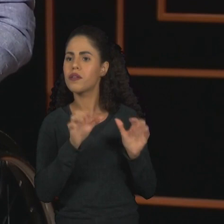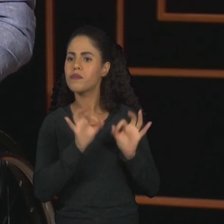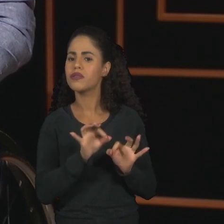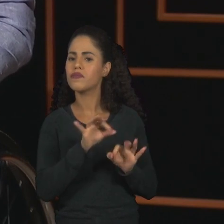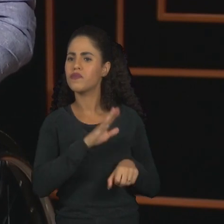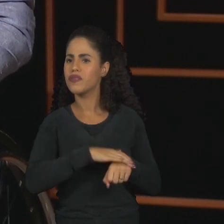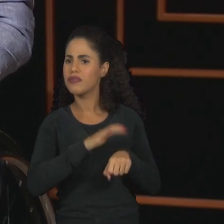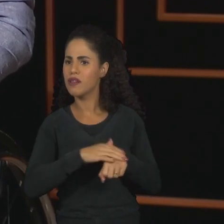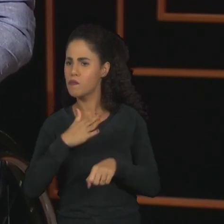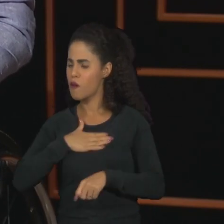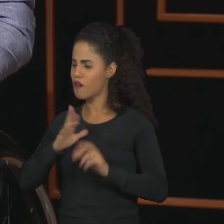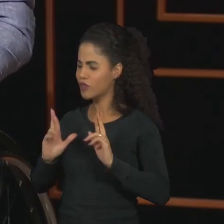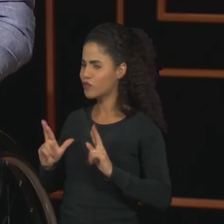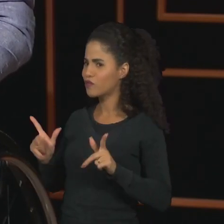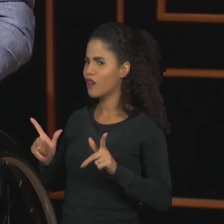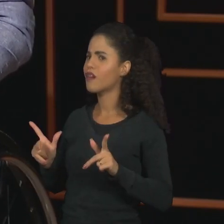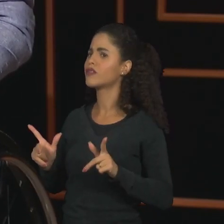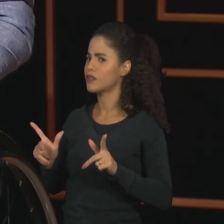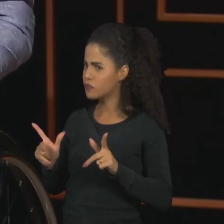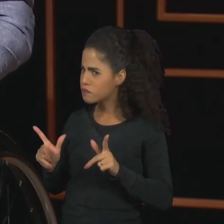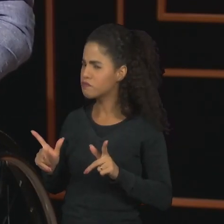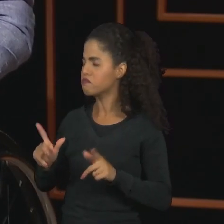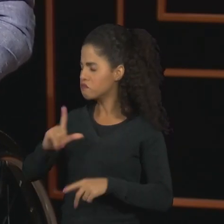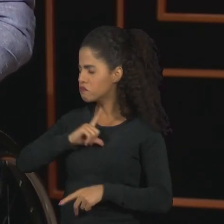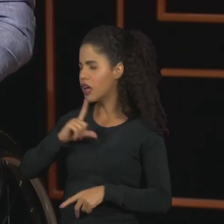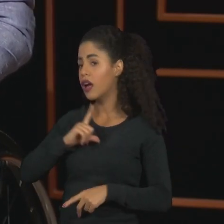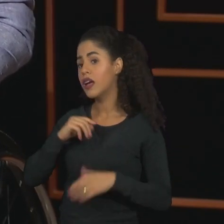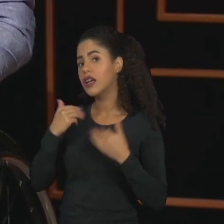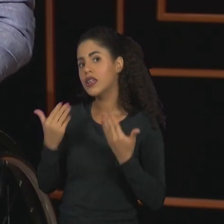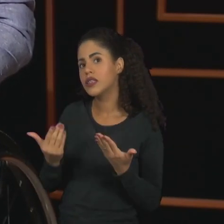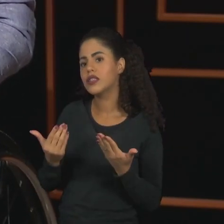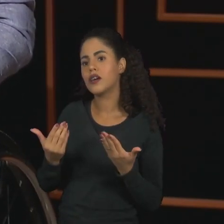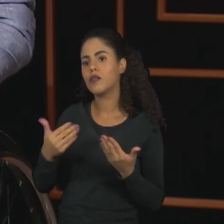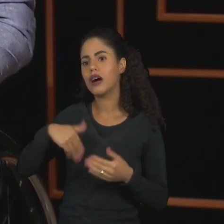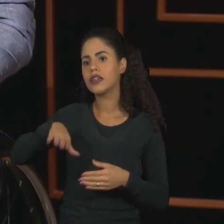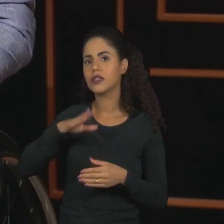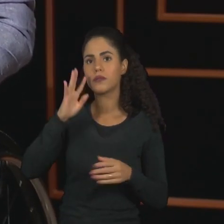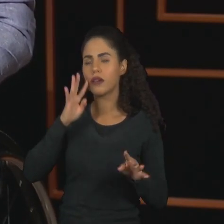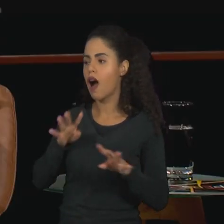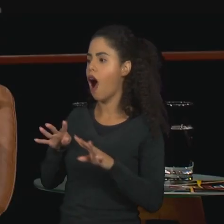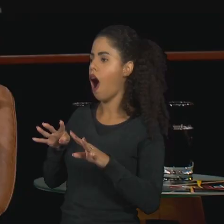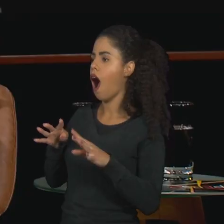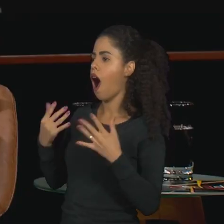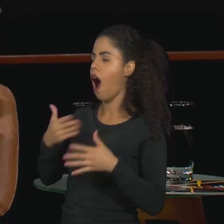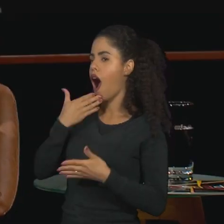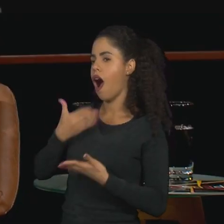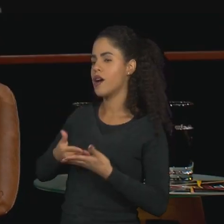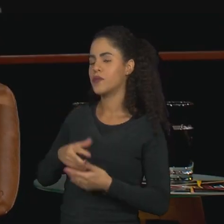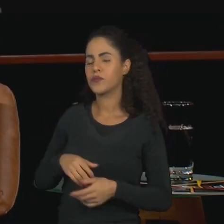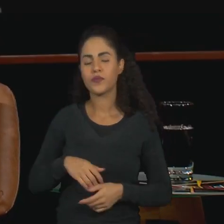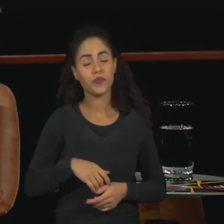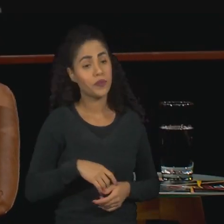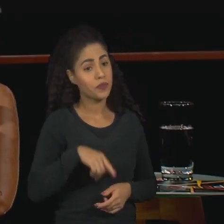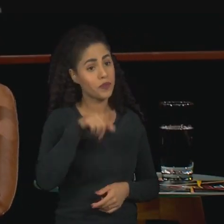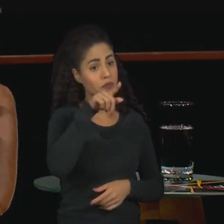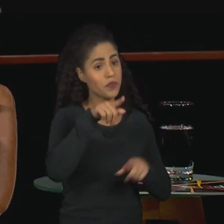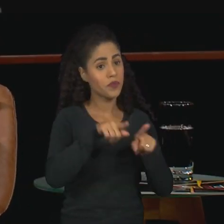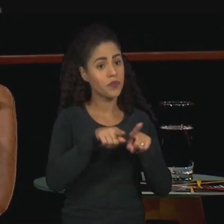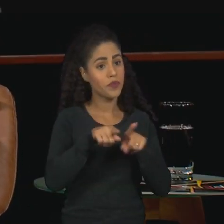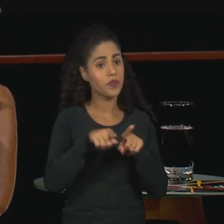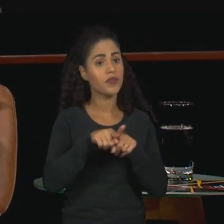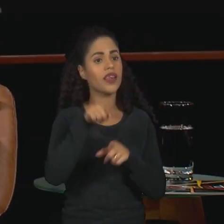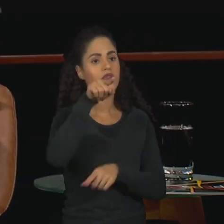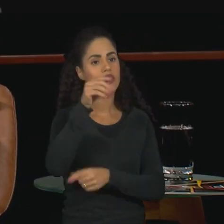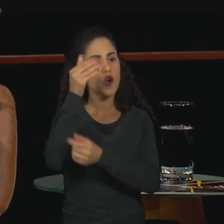realística, né? Que, de uma certa forma, a burguesia adora. Agora, um dos seus estímulos também nessa fase